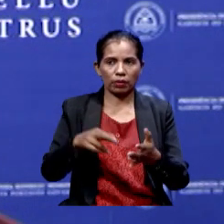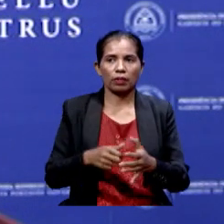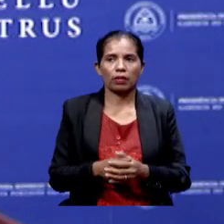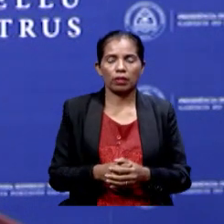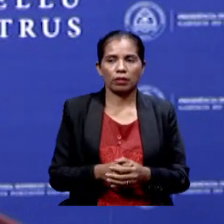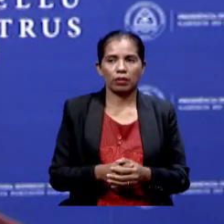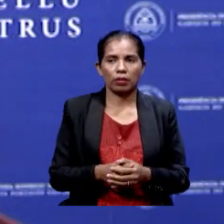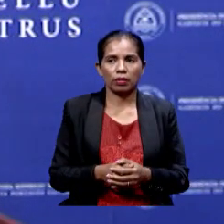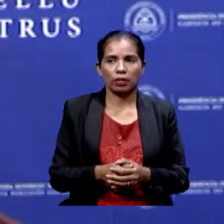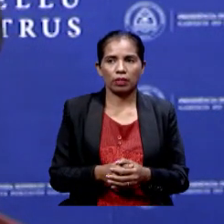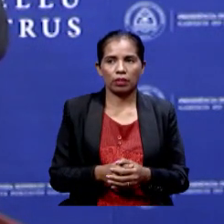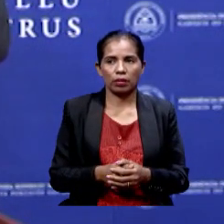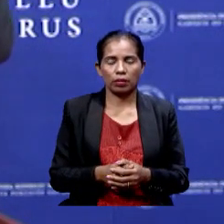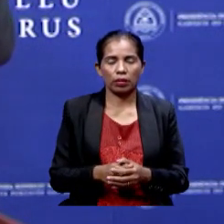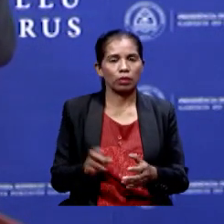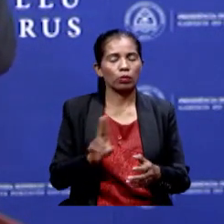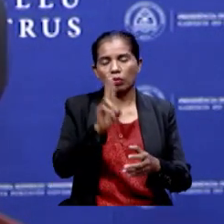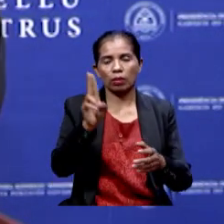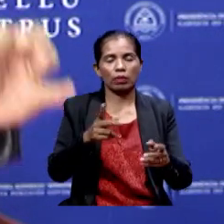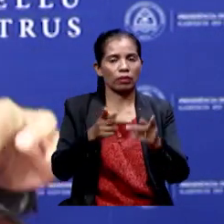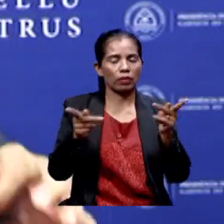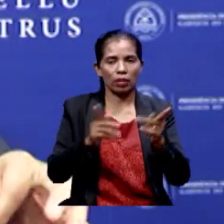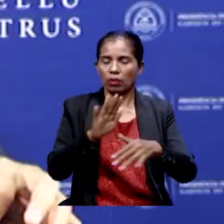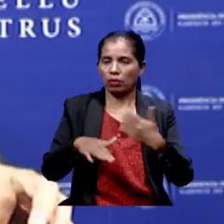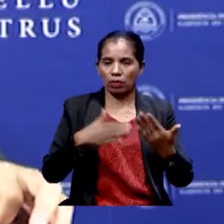para o regime do todo e a